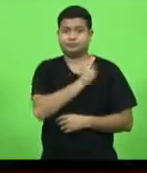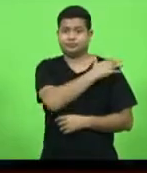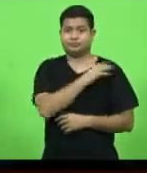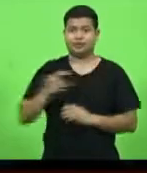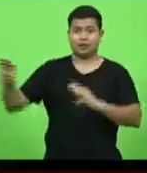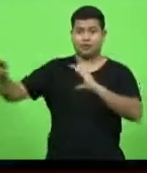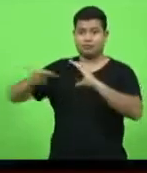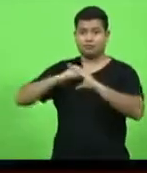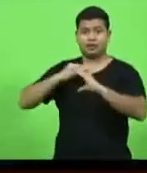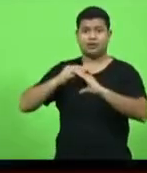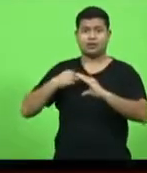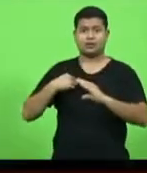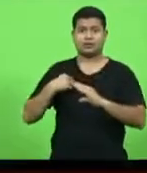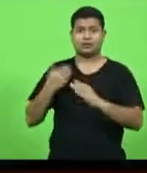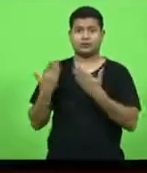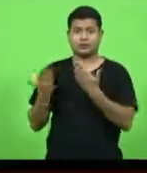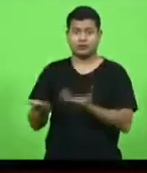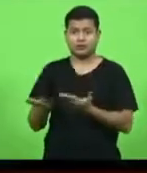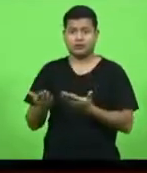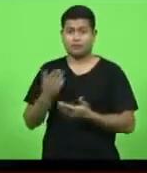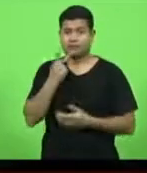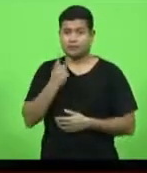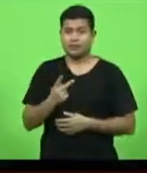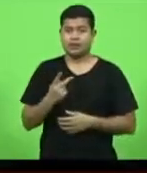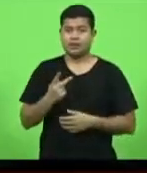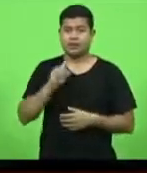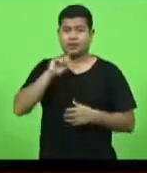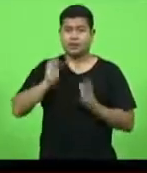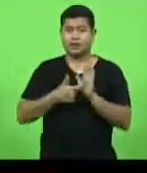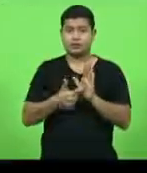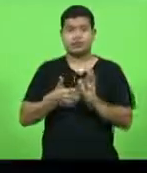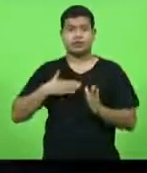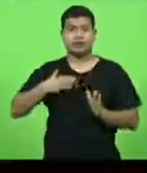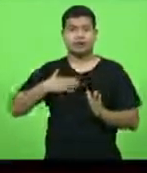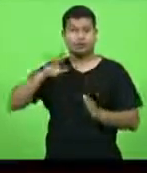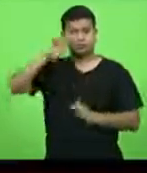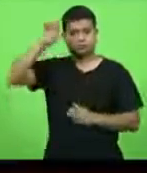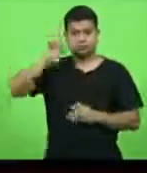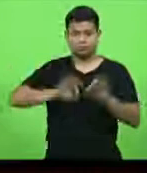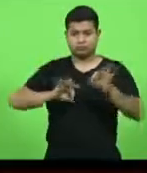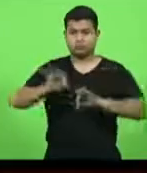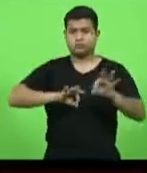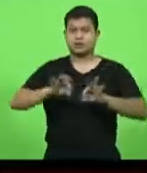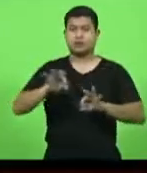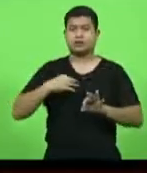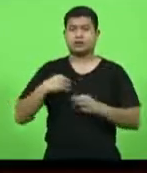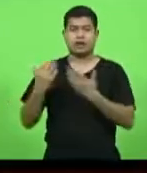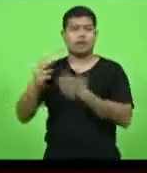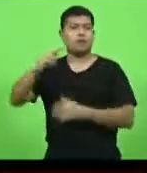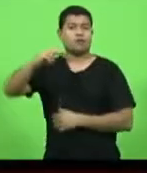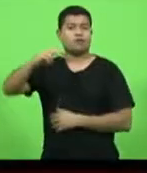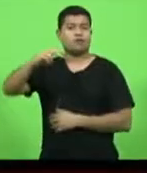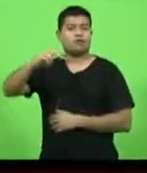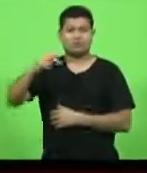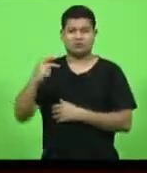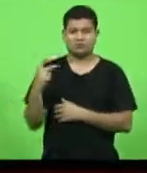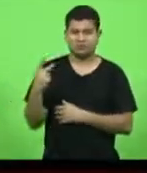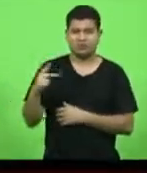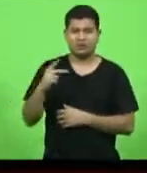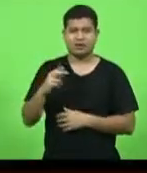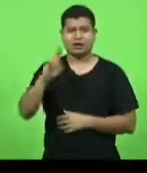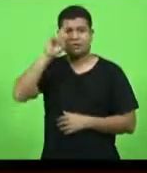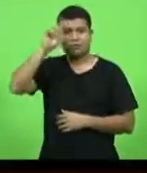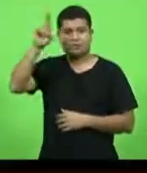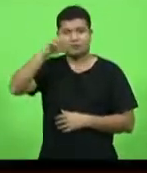que estavam comentando sobre as denúncias que eu fiz Presidente o irmão do comandante-geral que é um comandante de